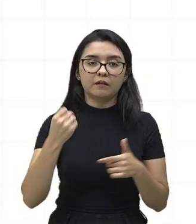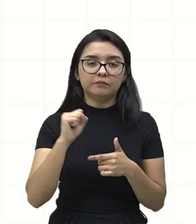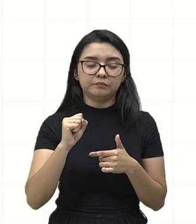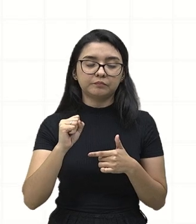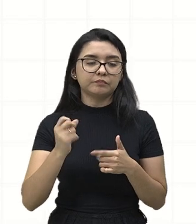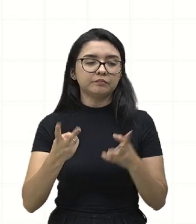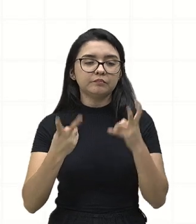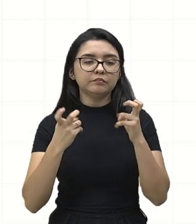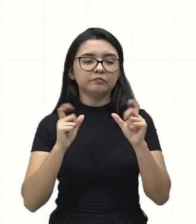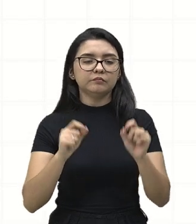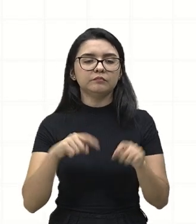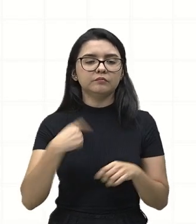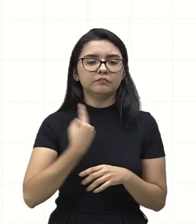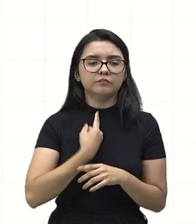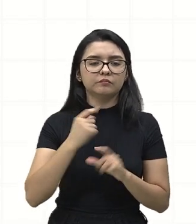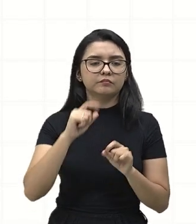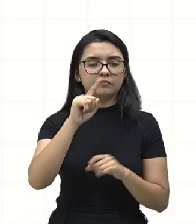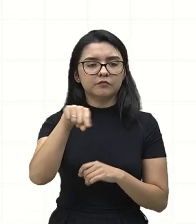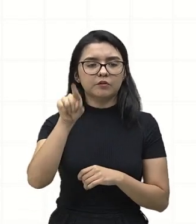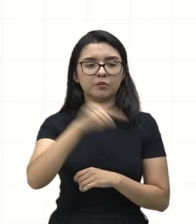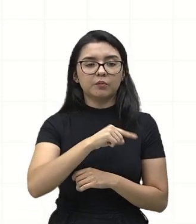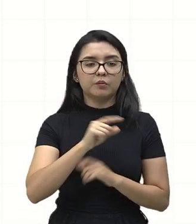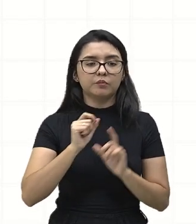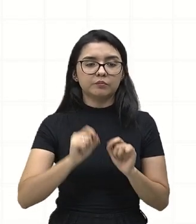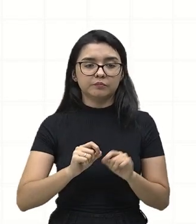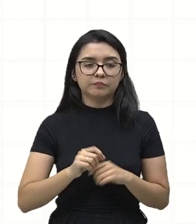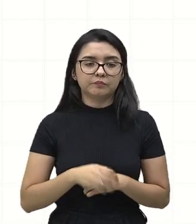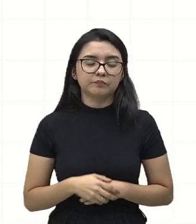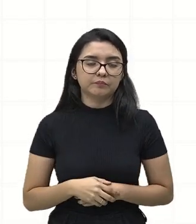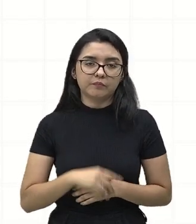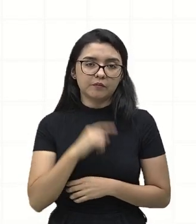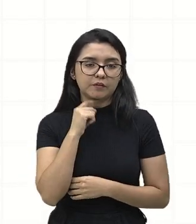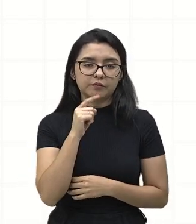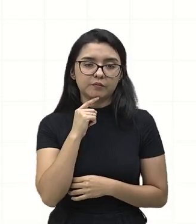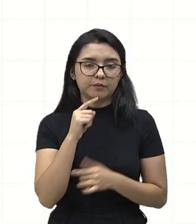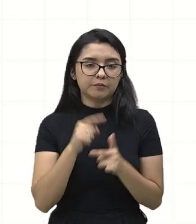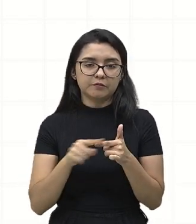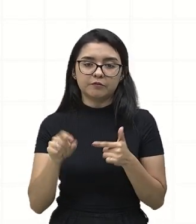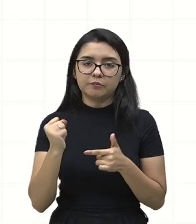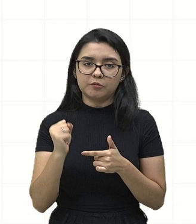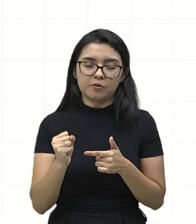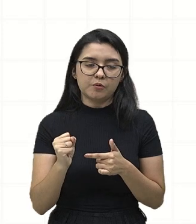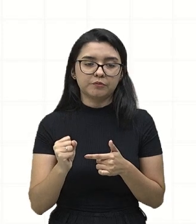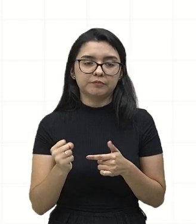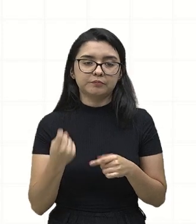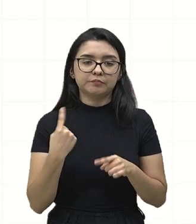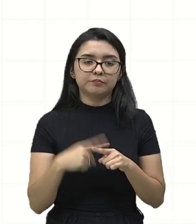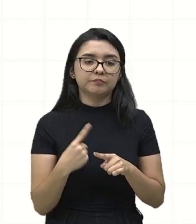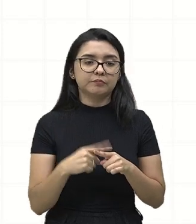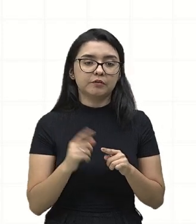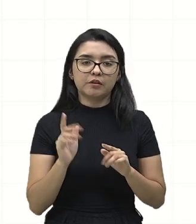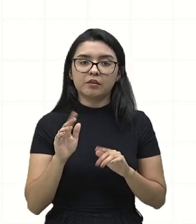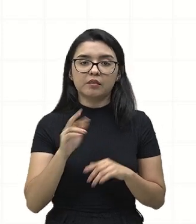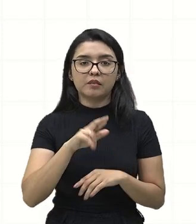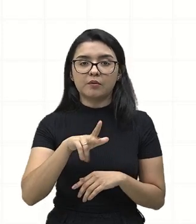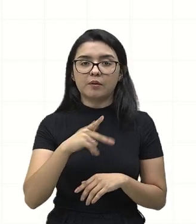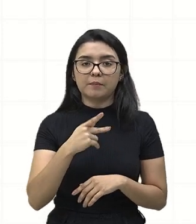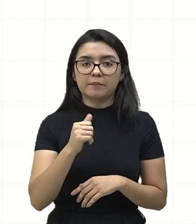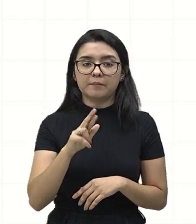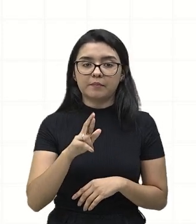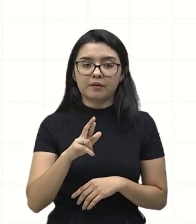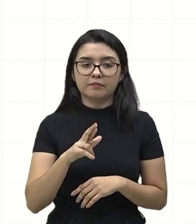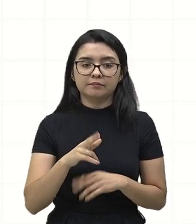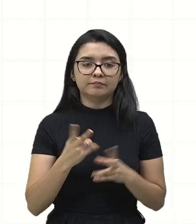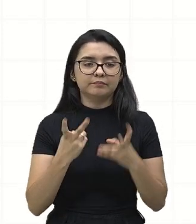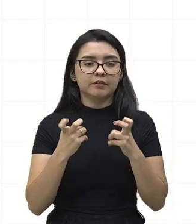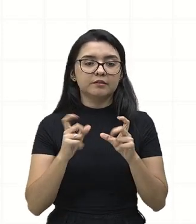só, então a gente já descarta que esse valor aqui não pode ser divisível por 8 porque ele não é par. A gente não precisa